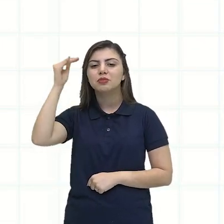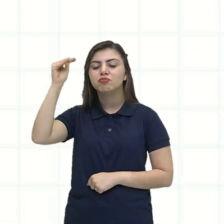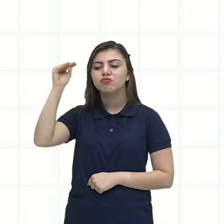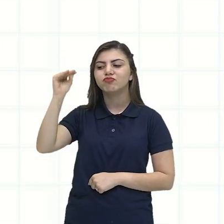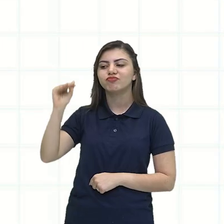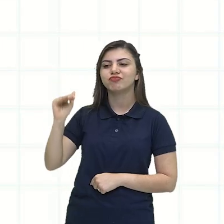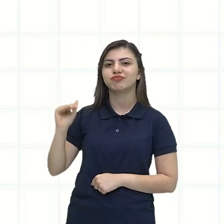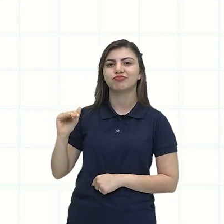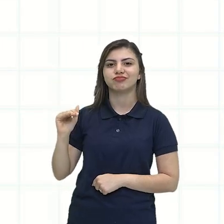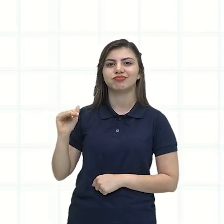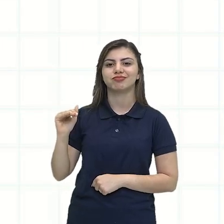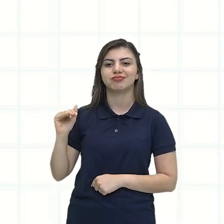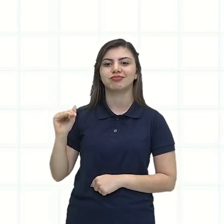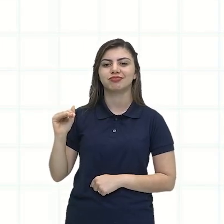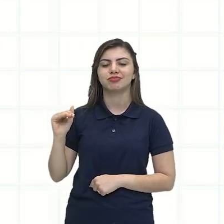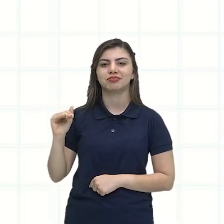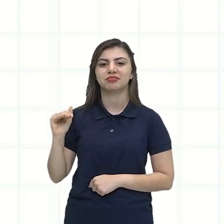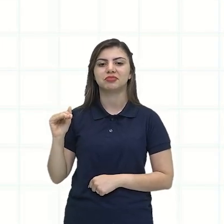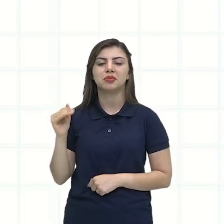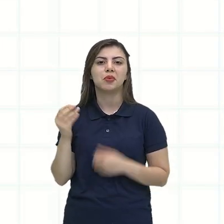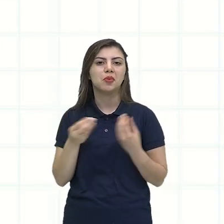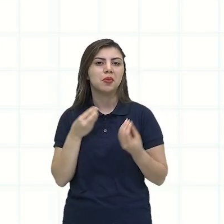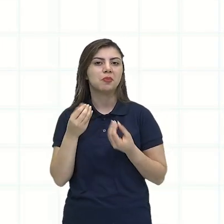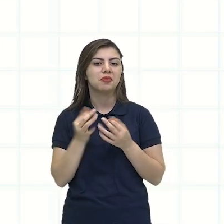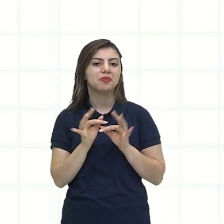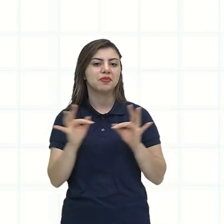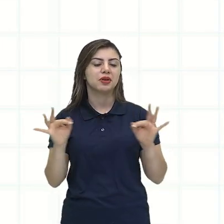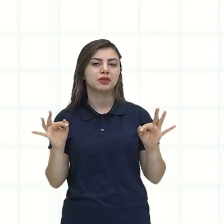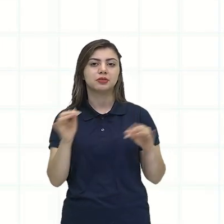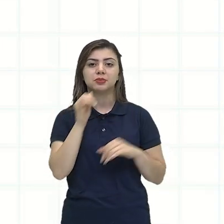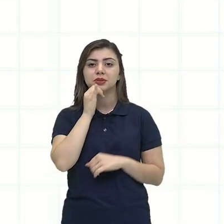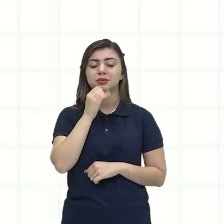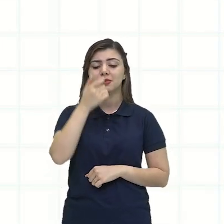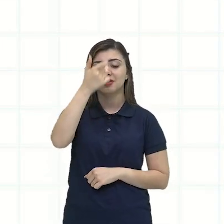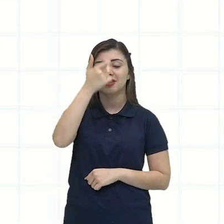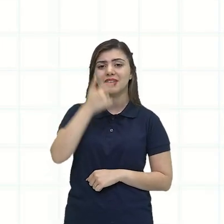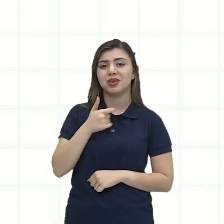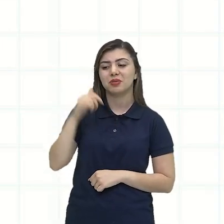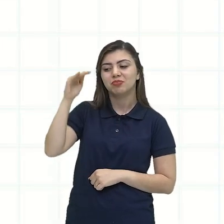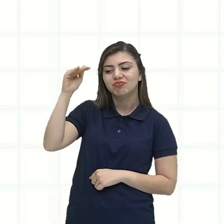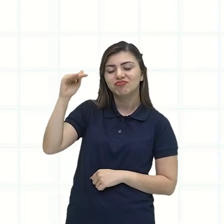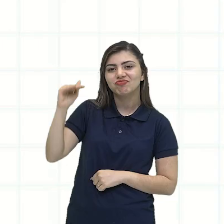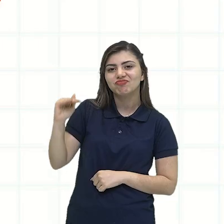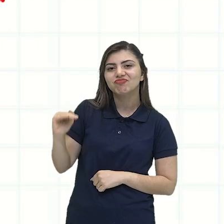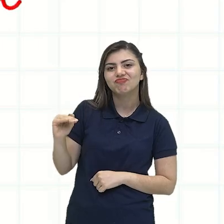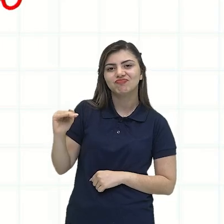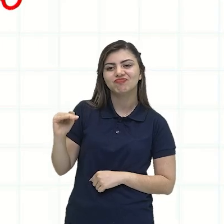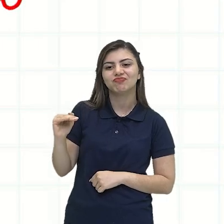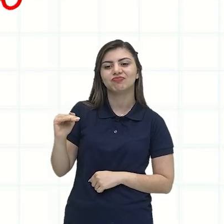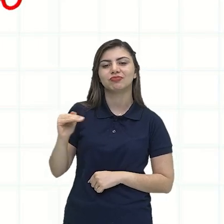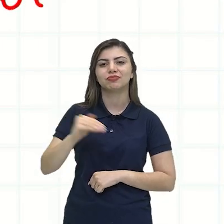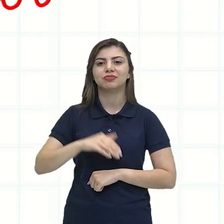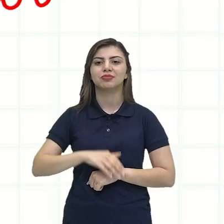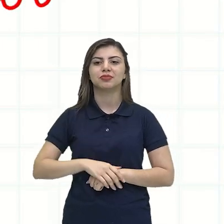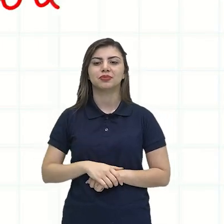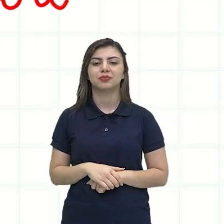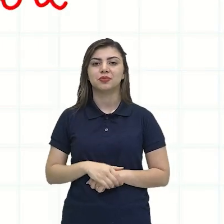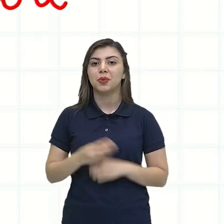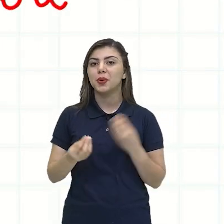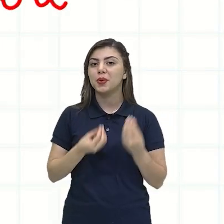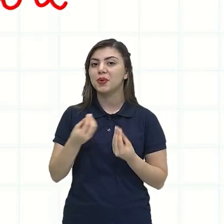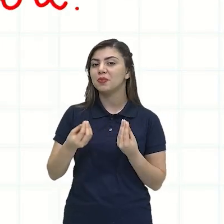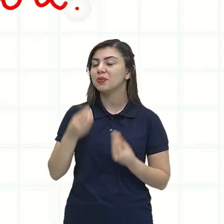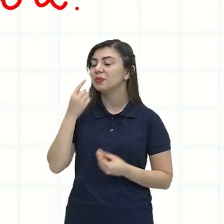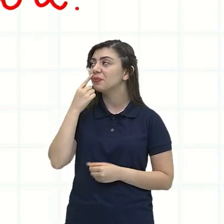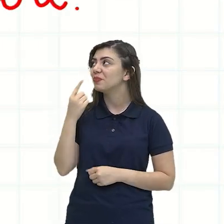baixa, né? E se eu quiser dizer, eu sou baixinha, eu sou baixa, né? Eu vou dizer,